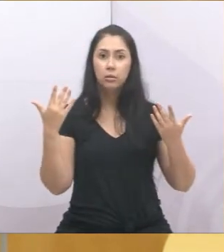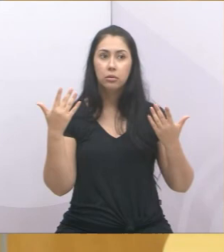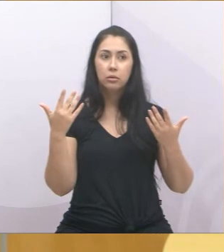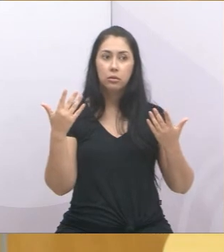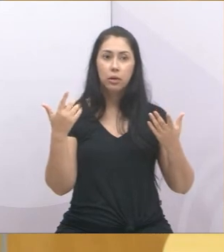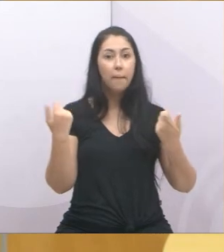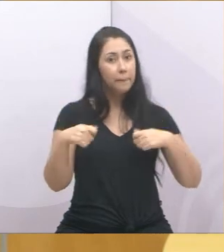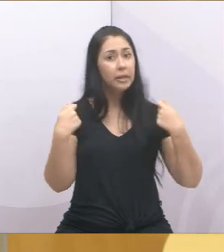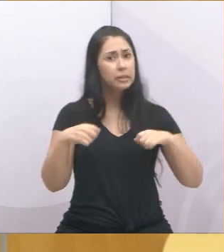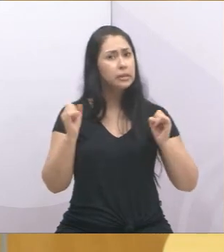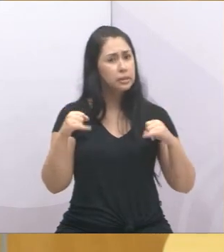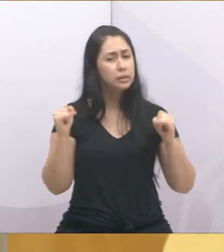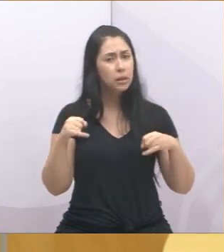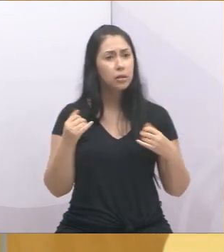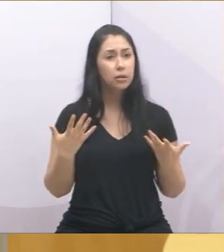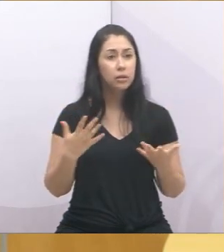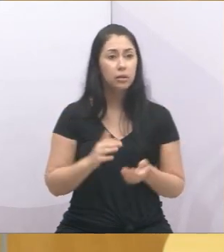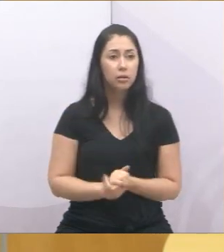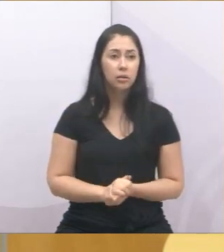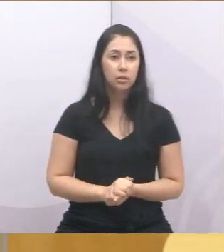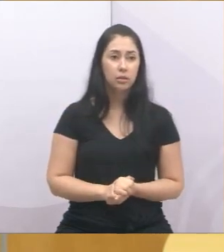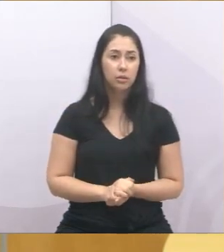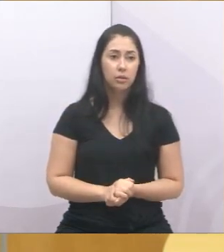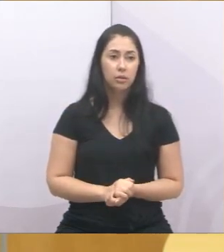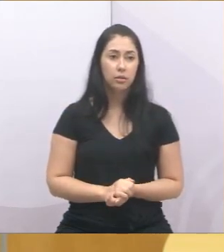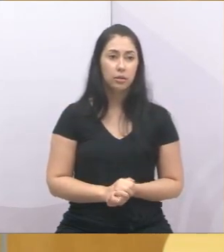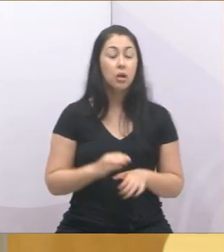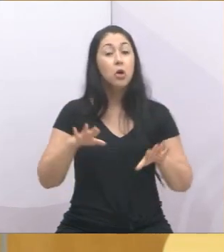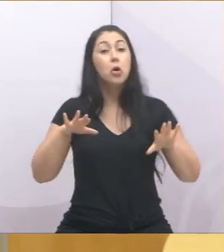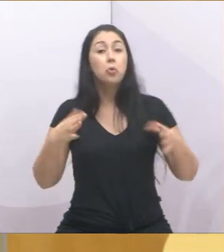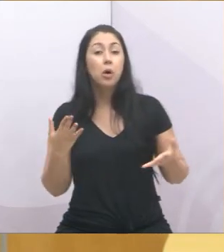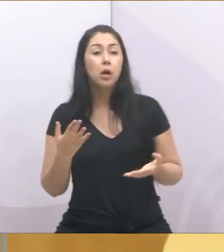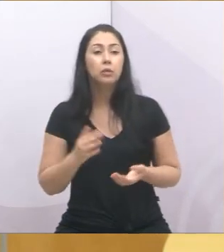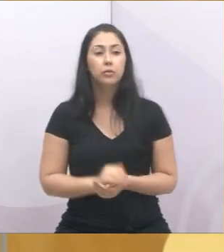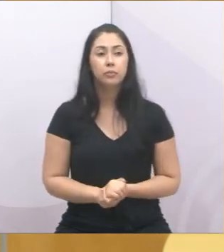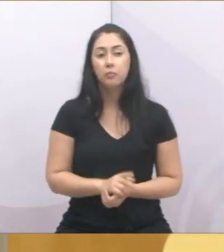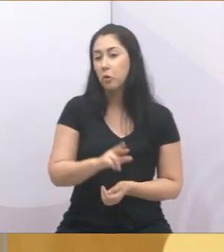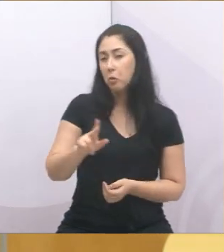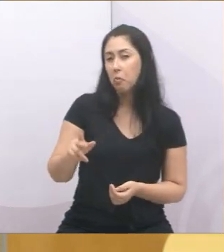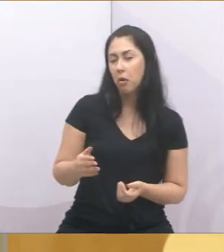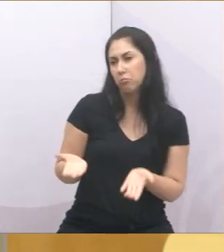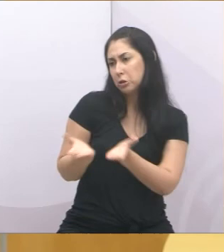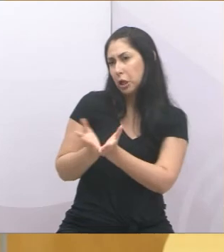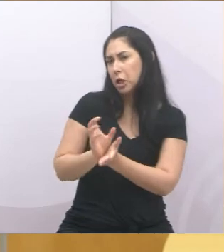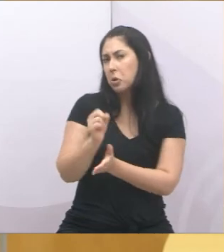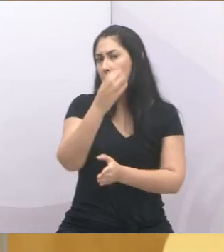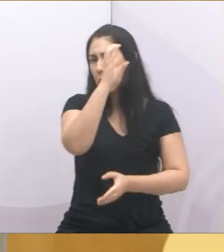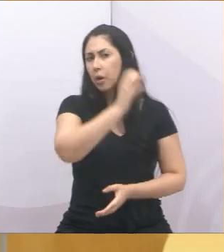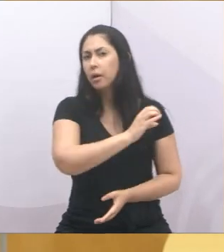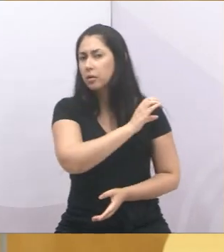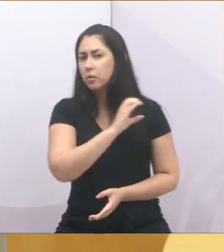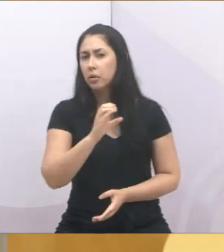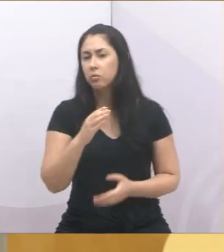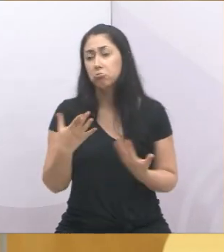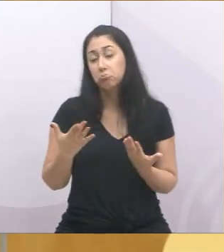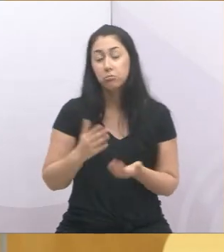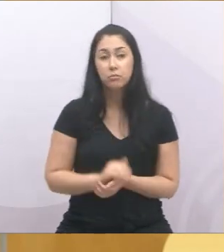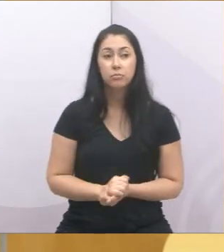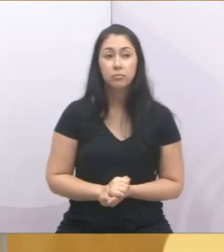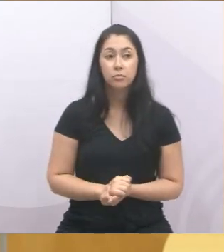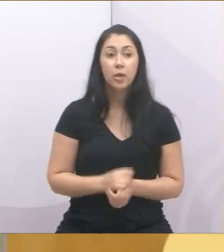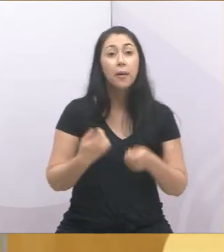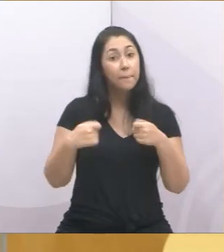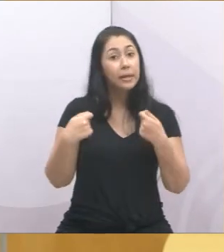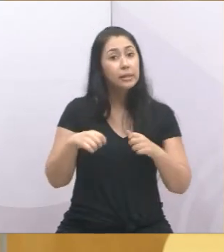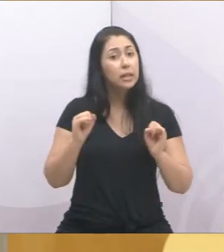tem que se envolver, né? Aí quando o irmão vai lá, seja evangélico, seja católico, mas cristão, Abner, ele